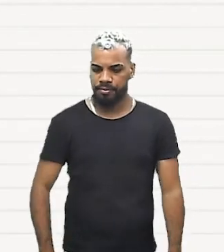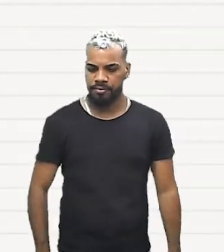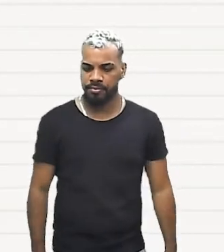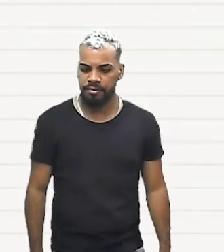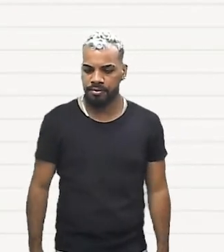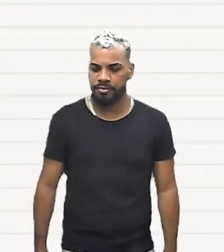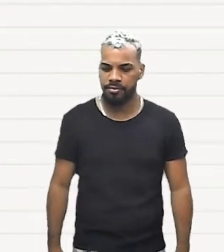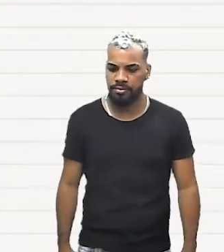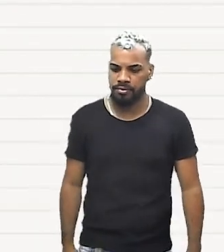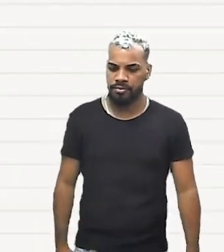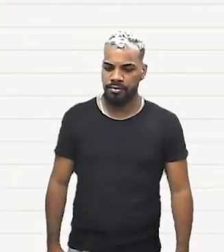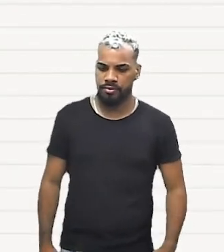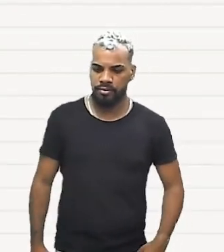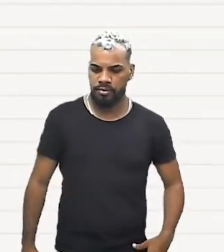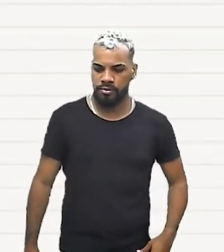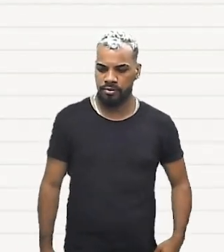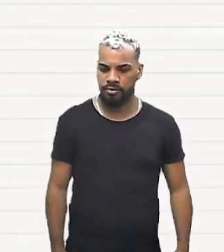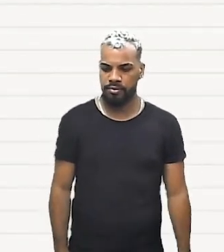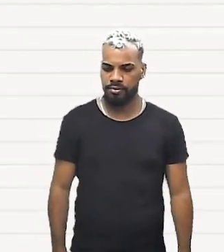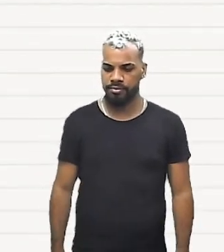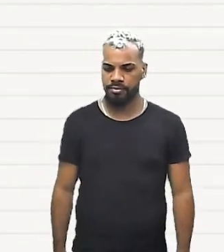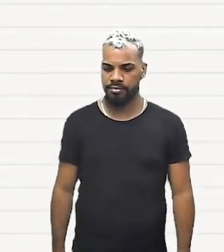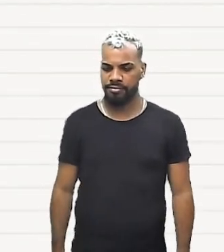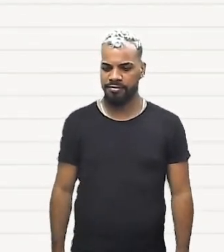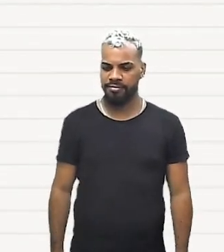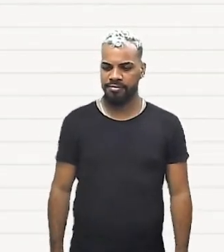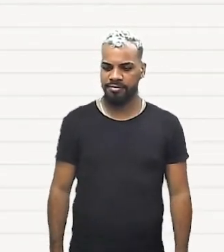e aqui eu vou ter a galactose